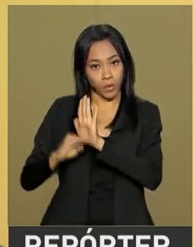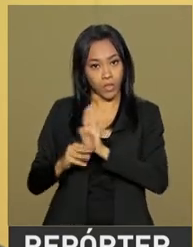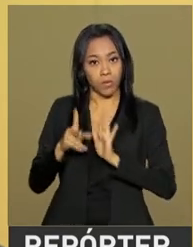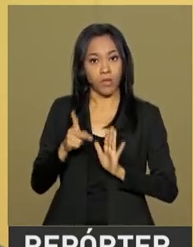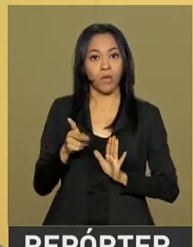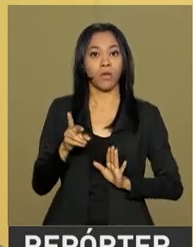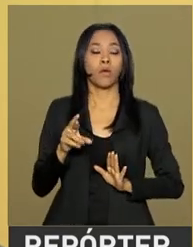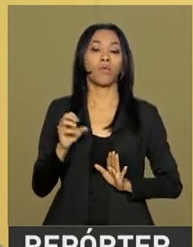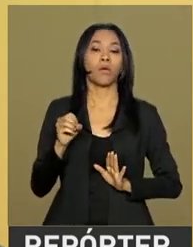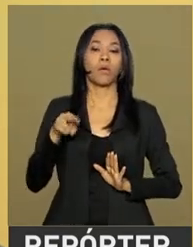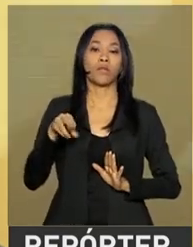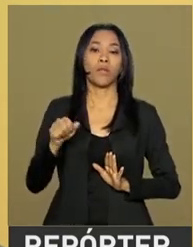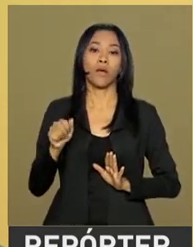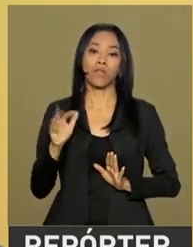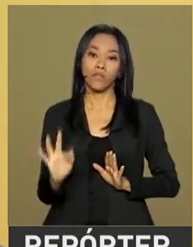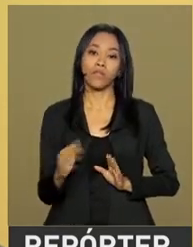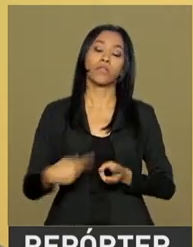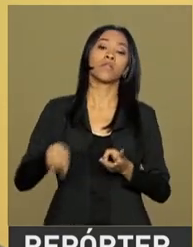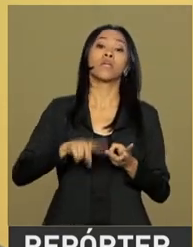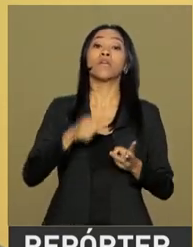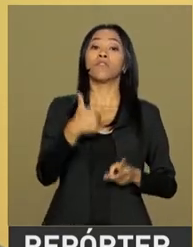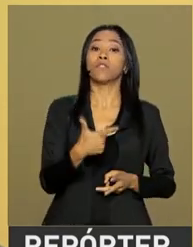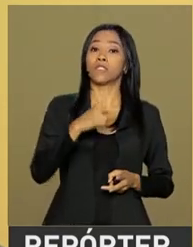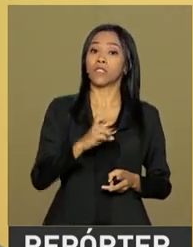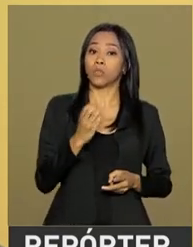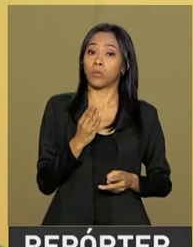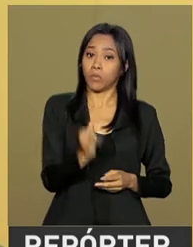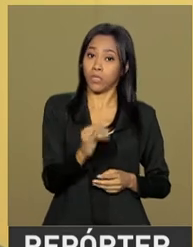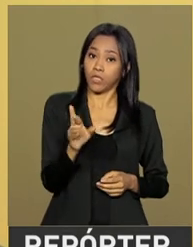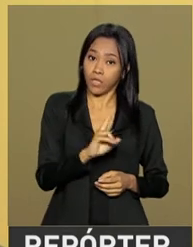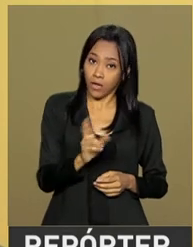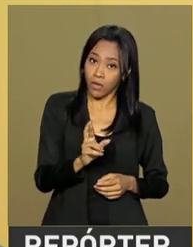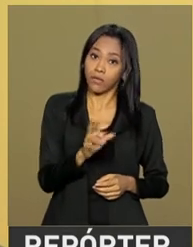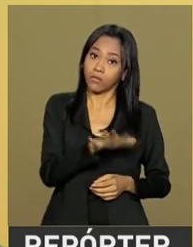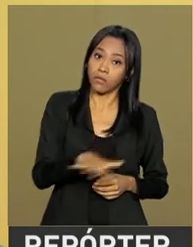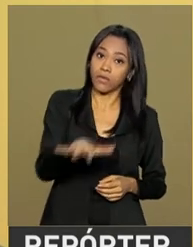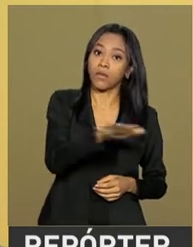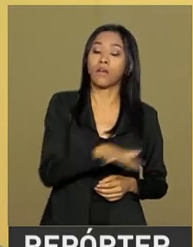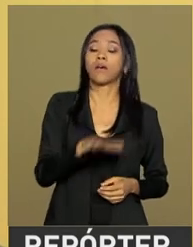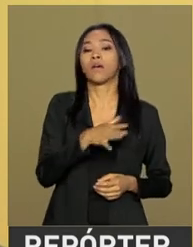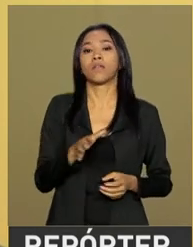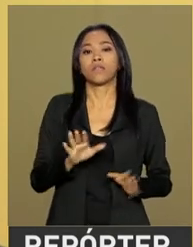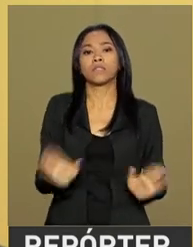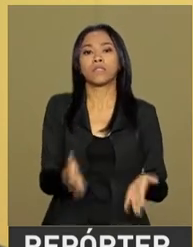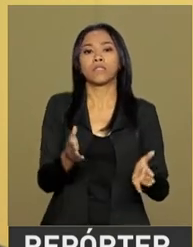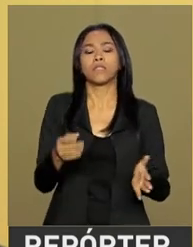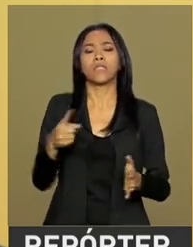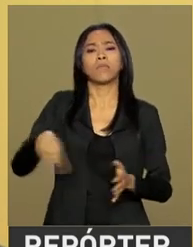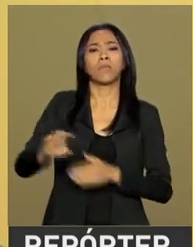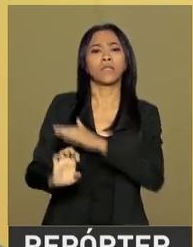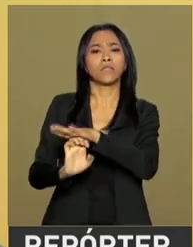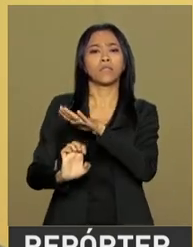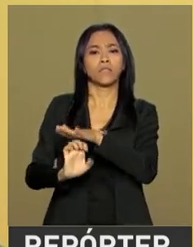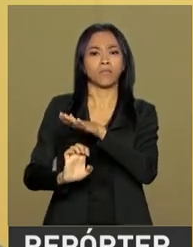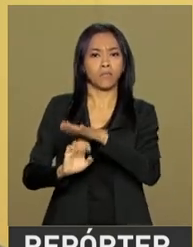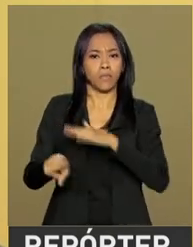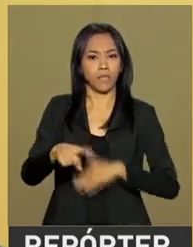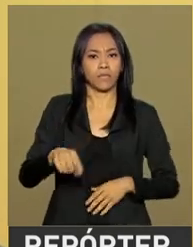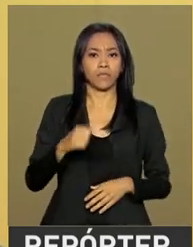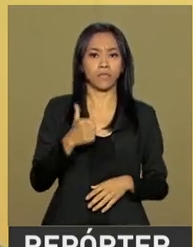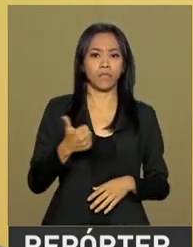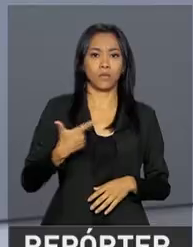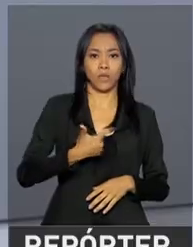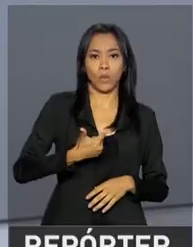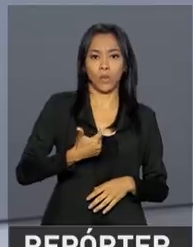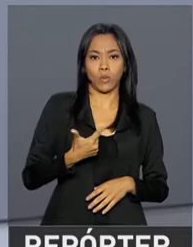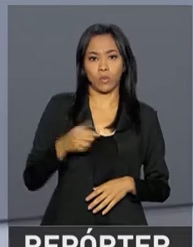produtores 25 bilhões de reais e para actividade a agricultura empresarial 112 milhões de